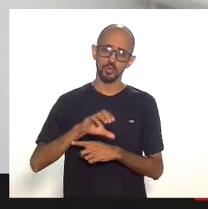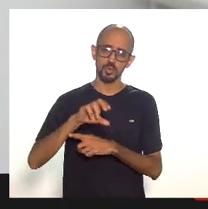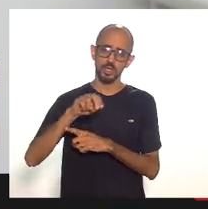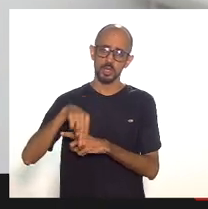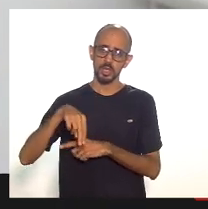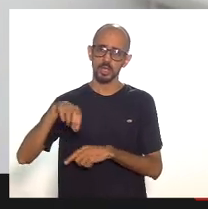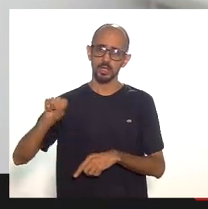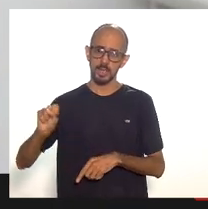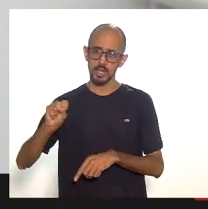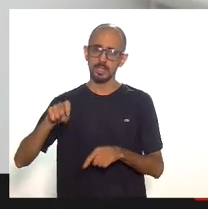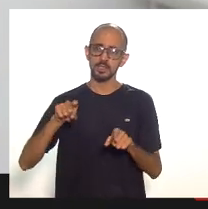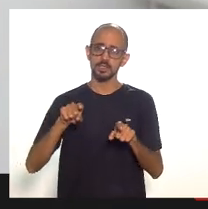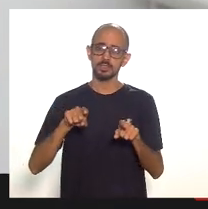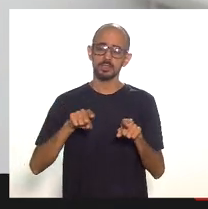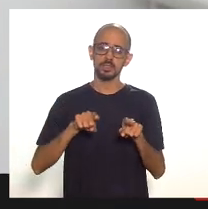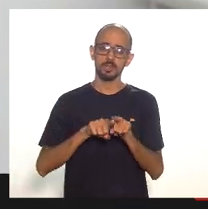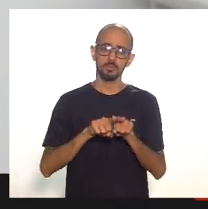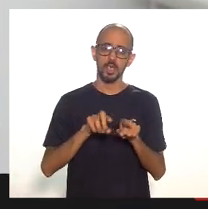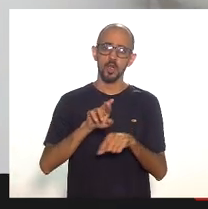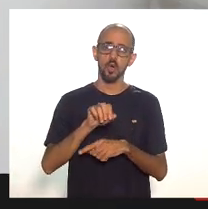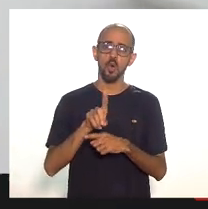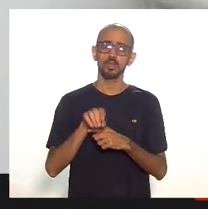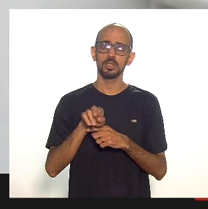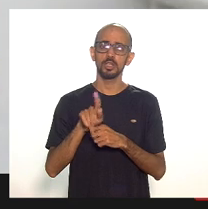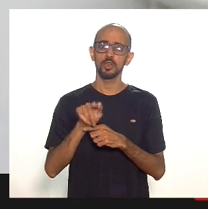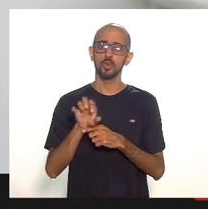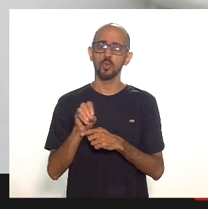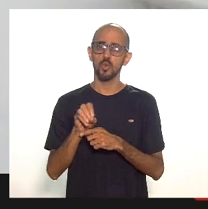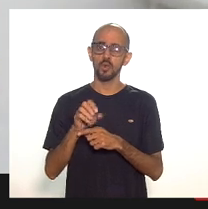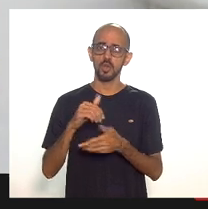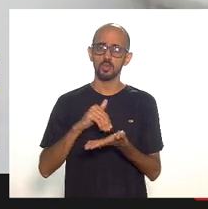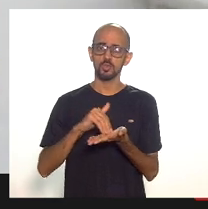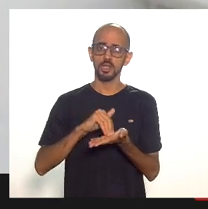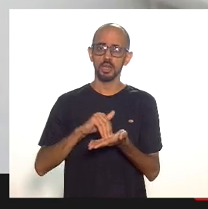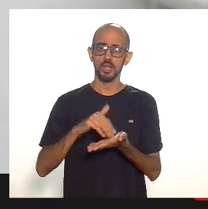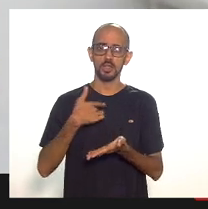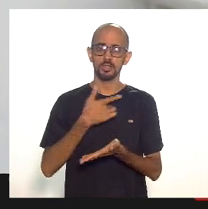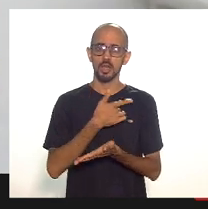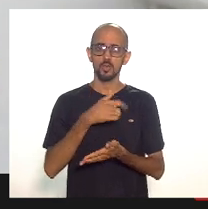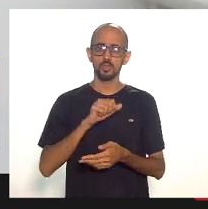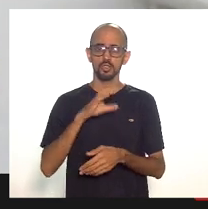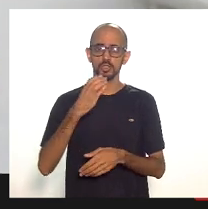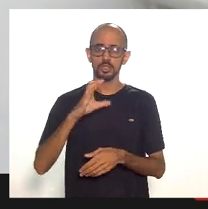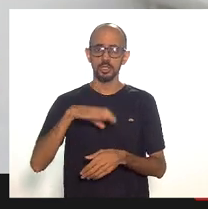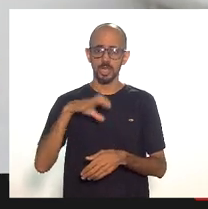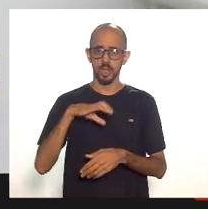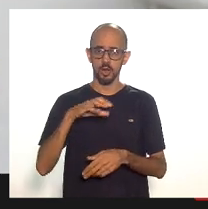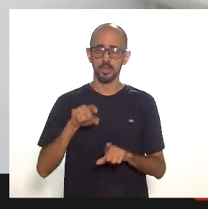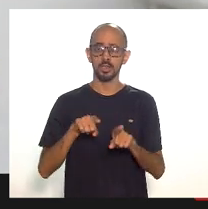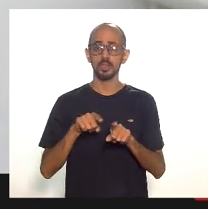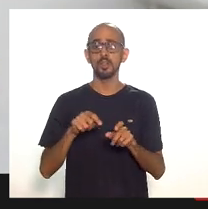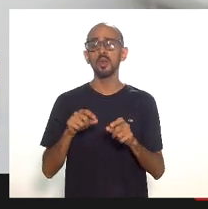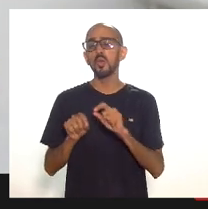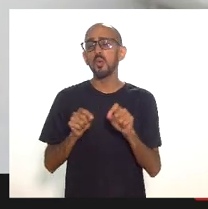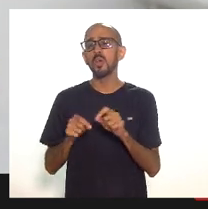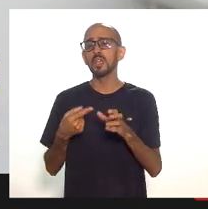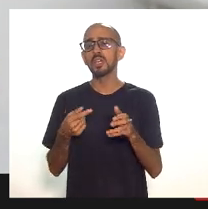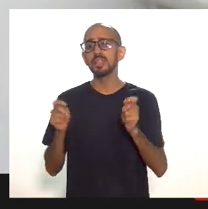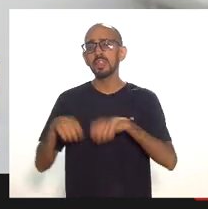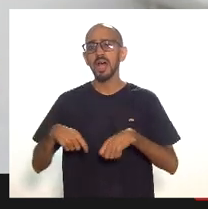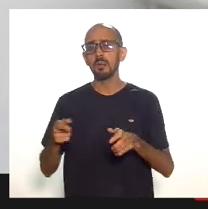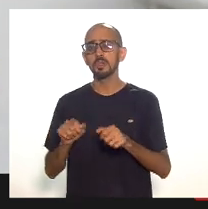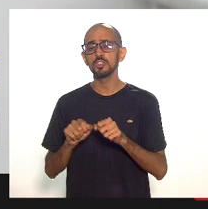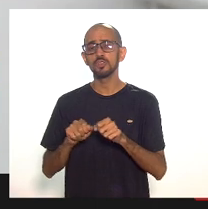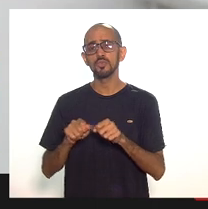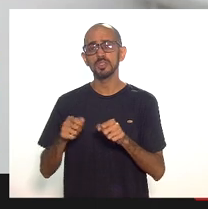Nacional de Saúde, pelo Rodrigo, secretário de Saúde de Niterói e outras pessoas. Veja bem, o que podemos fazer para